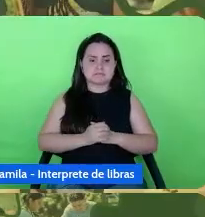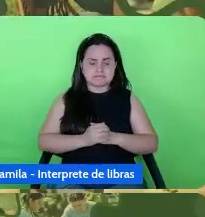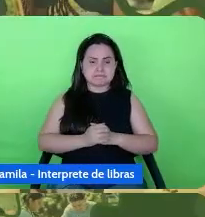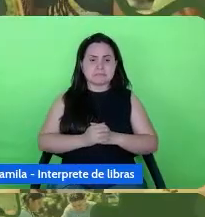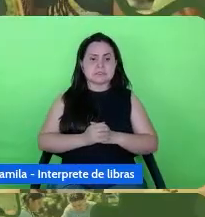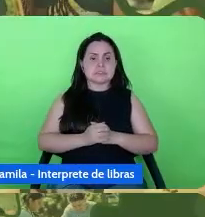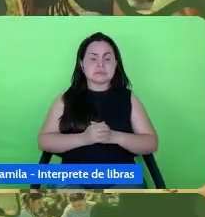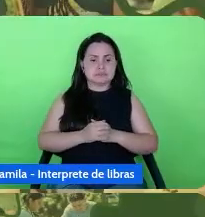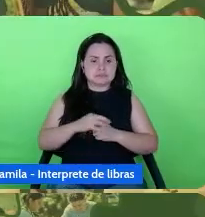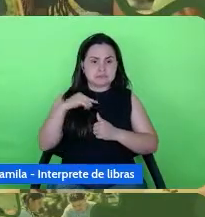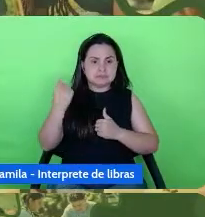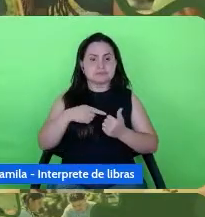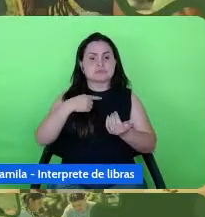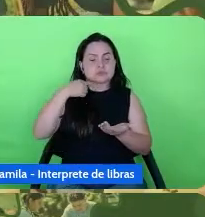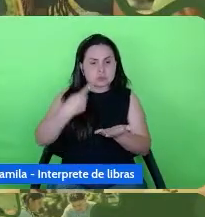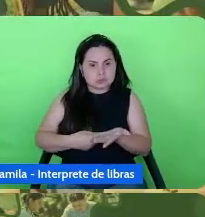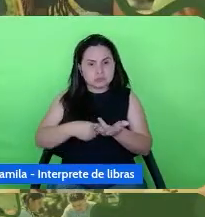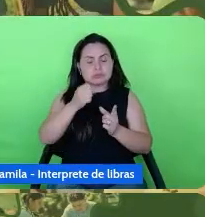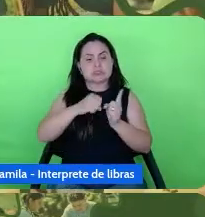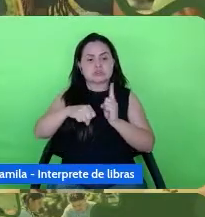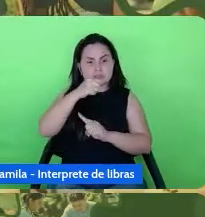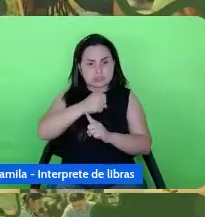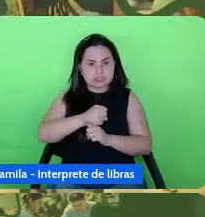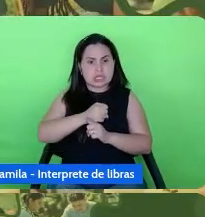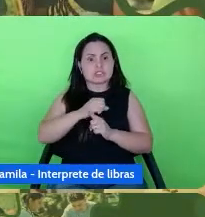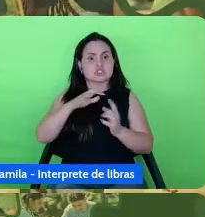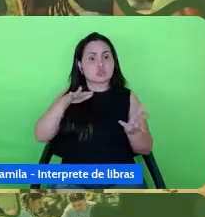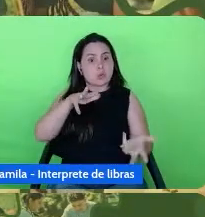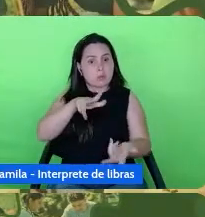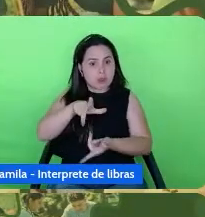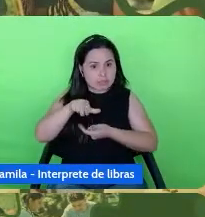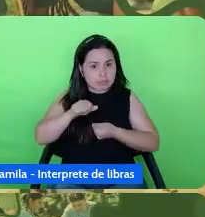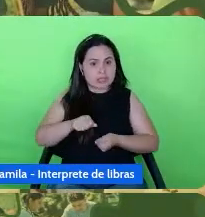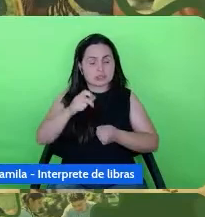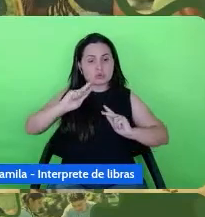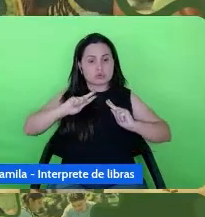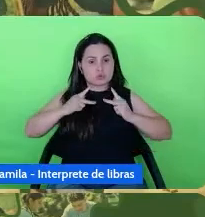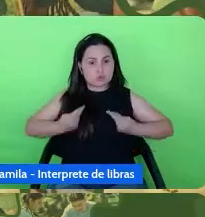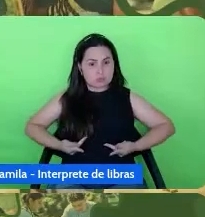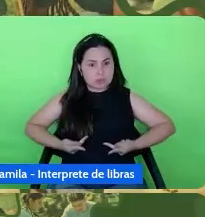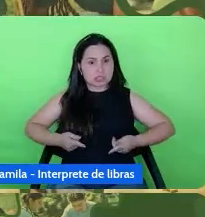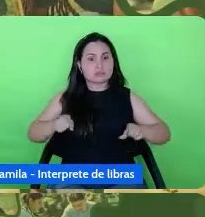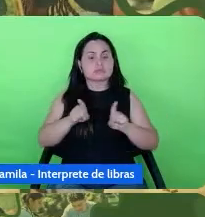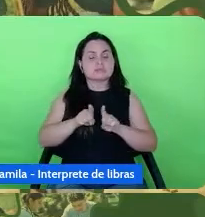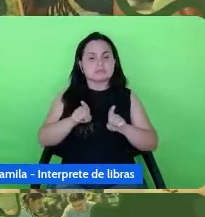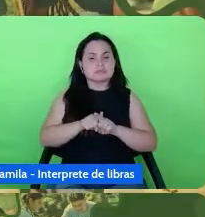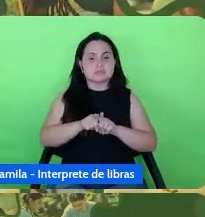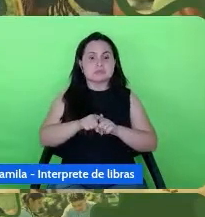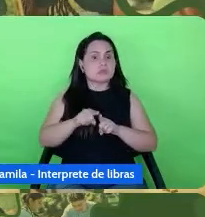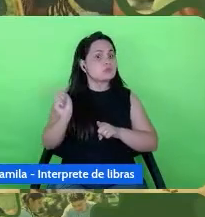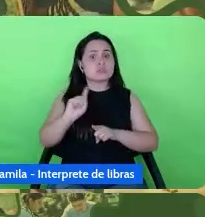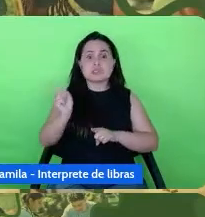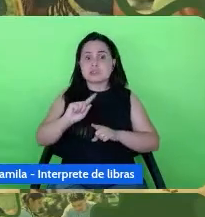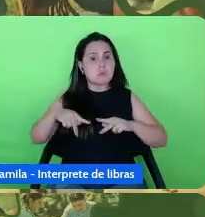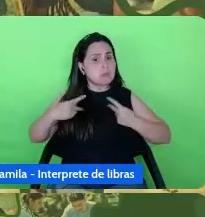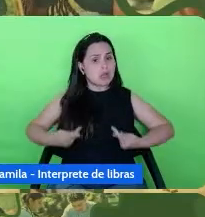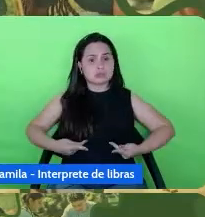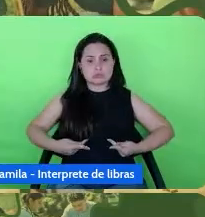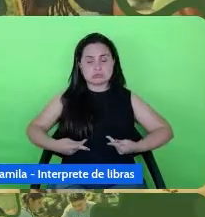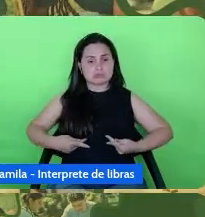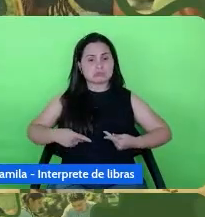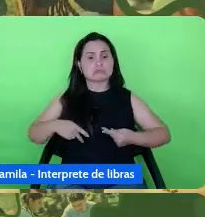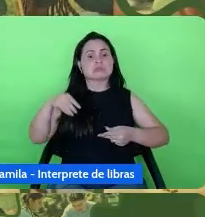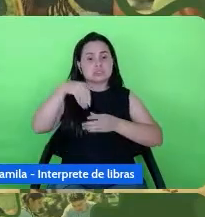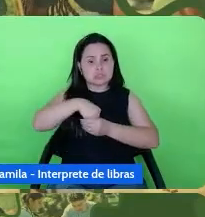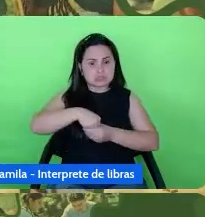assumir o nosso compromisso com a sociedade, com o planeta, com os seres humanos e os seres não humanos, que habitam